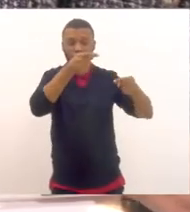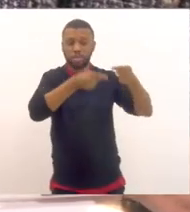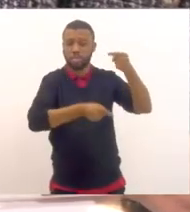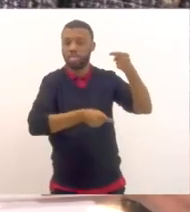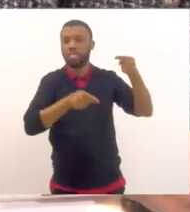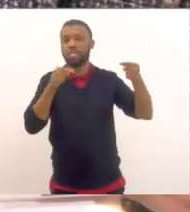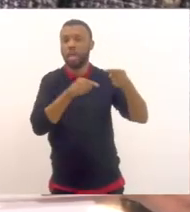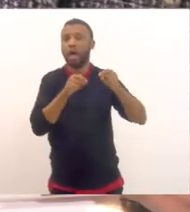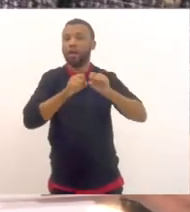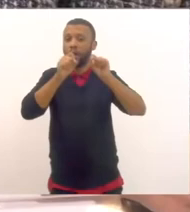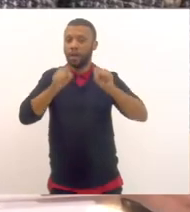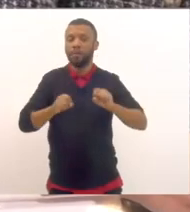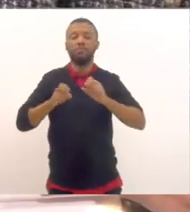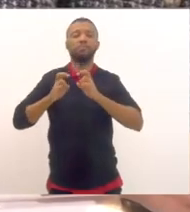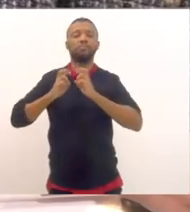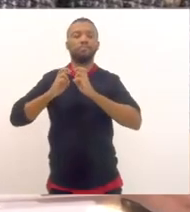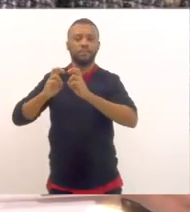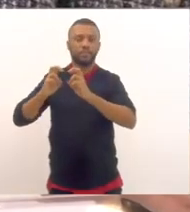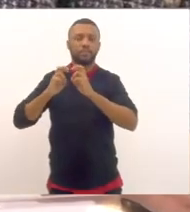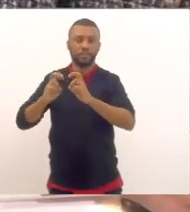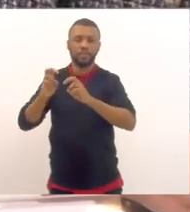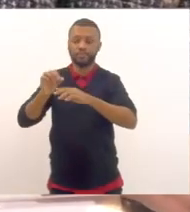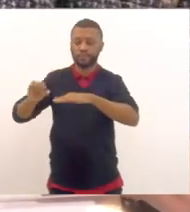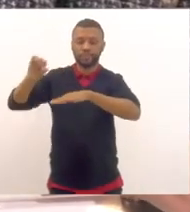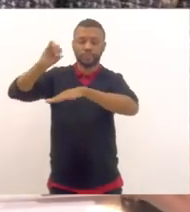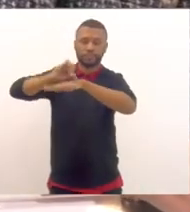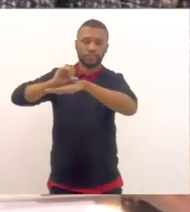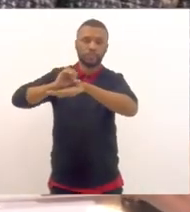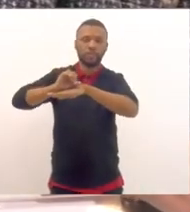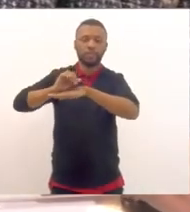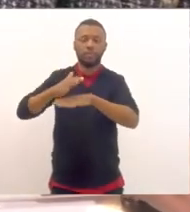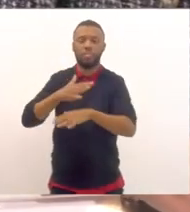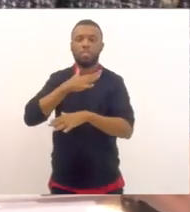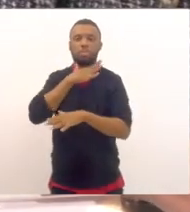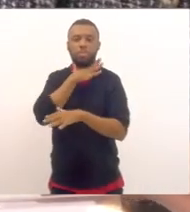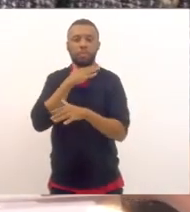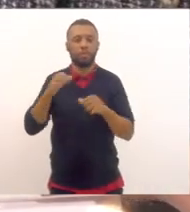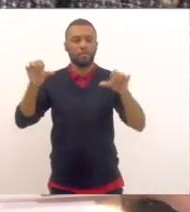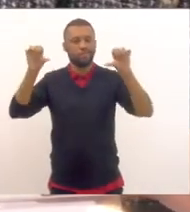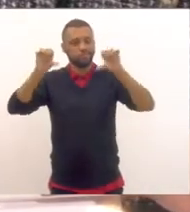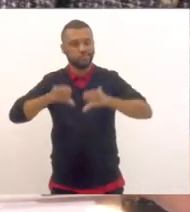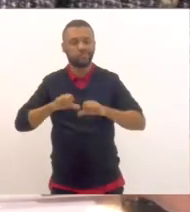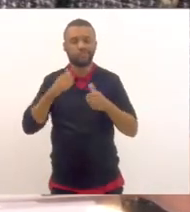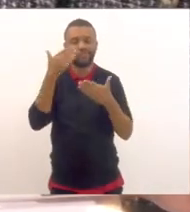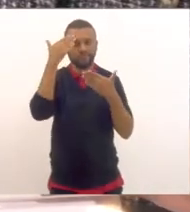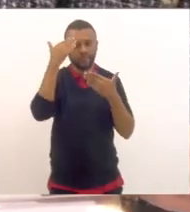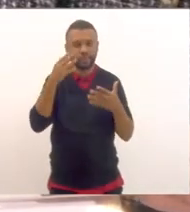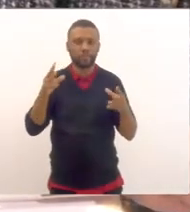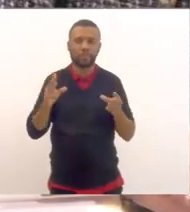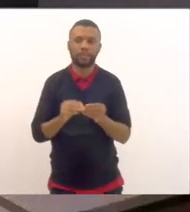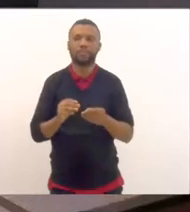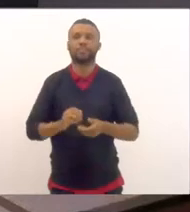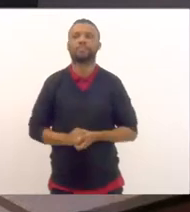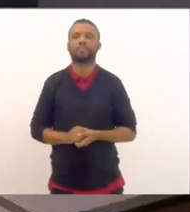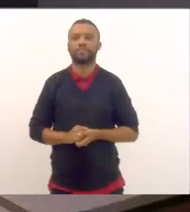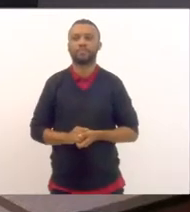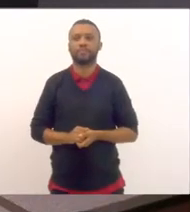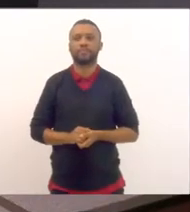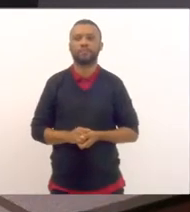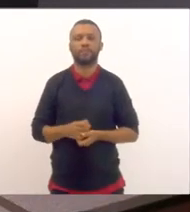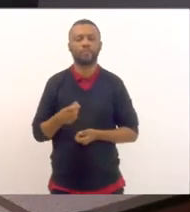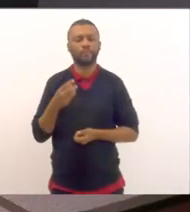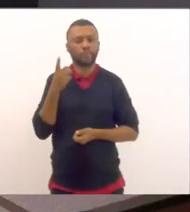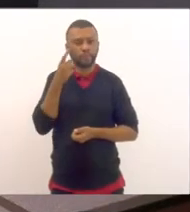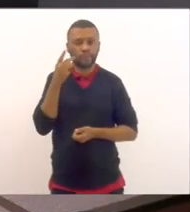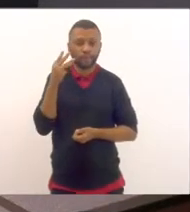de transporte Metropolitana o íncolas obrigado eu vou